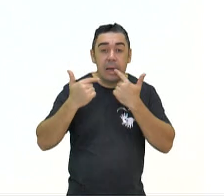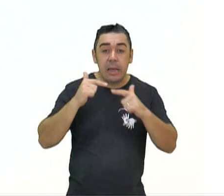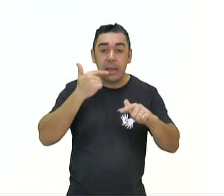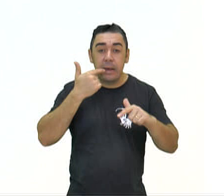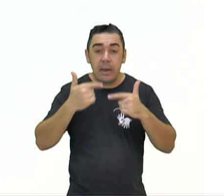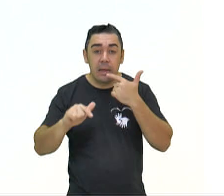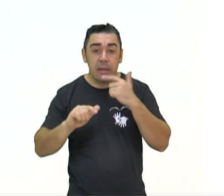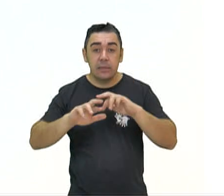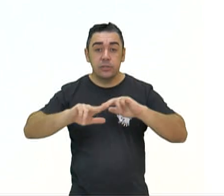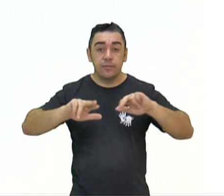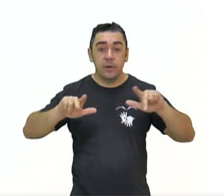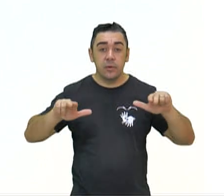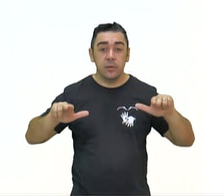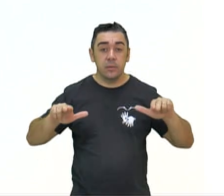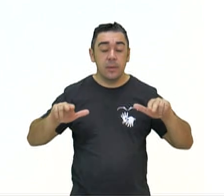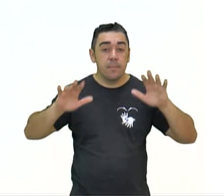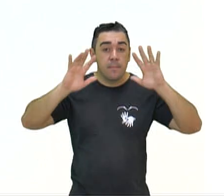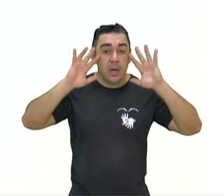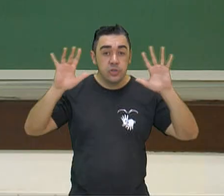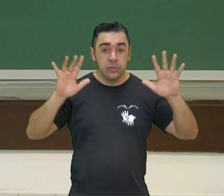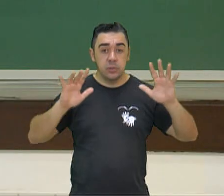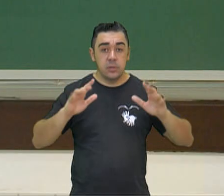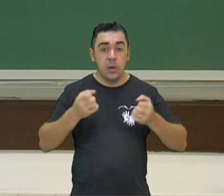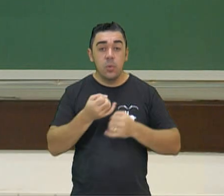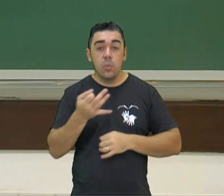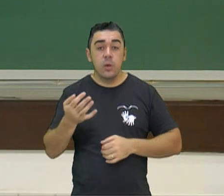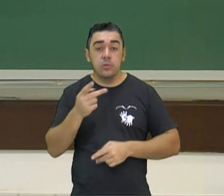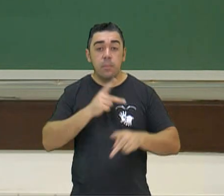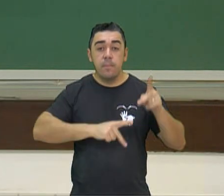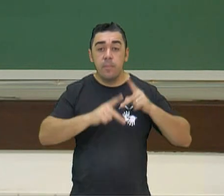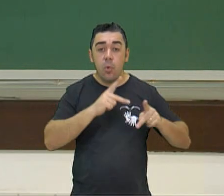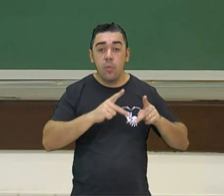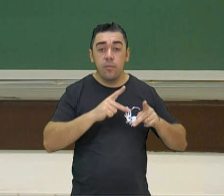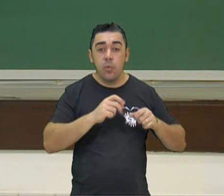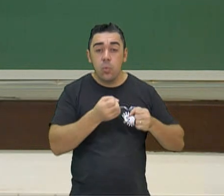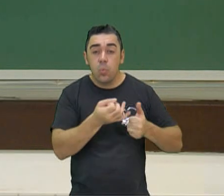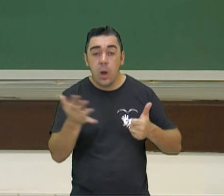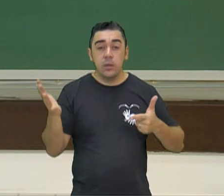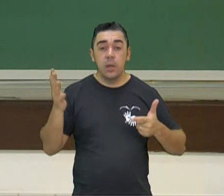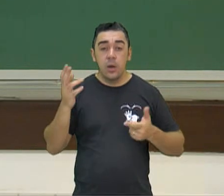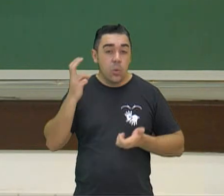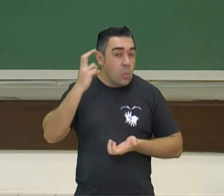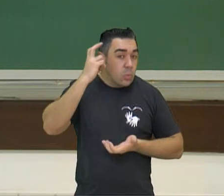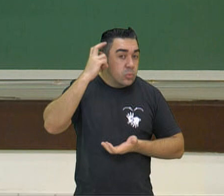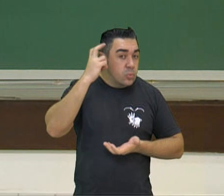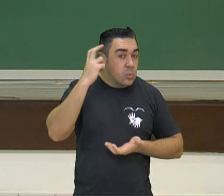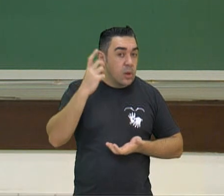diferentes. Imagine quantos povos tem nesses idiomas, quantas culturas tem nesses idiomas.